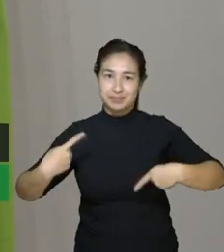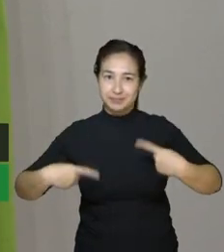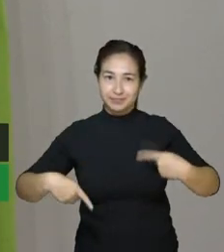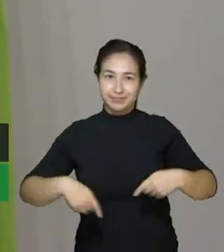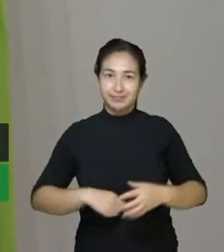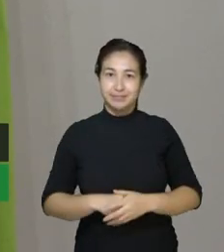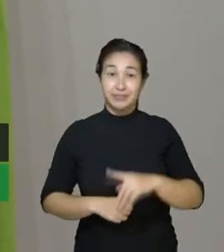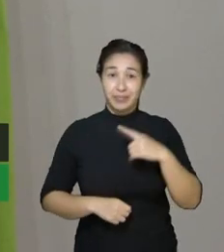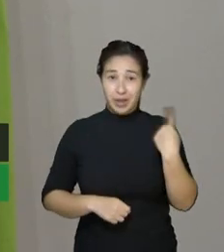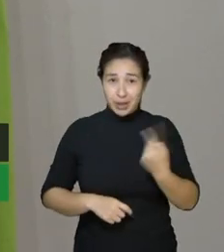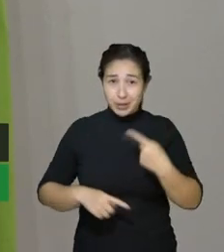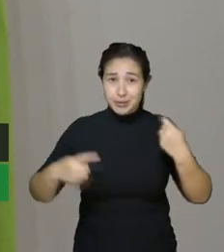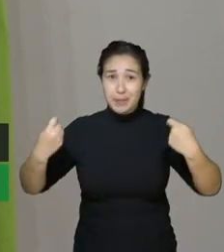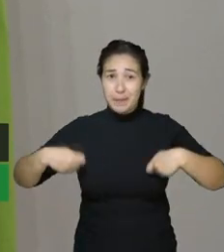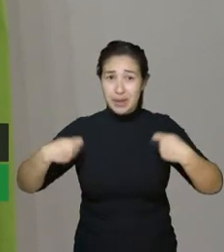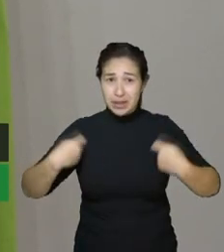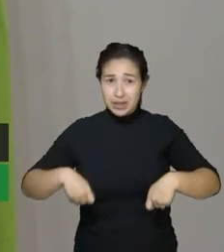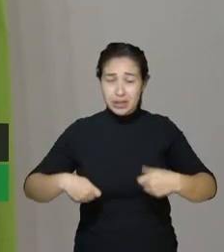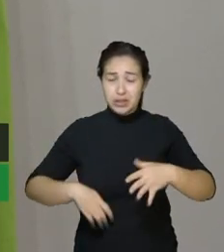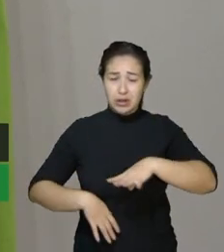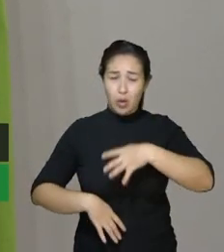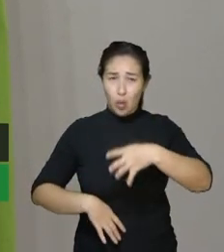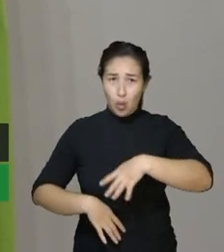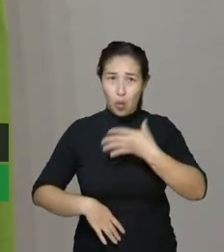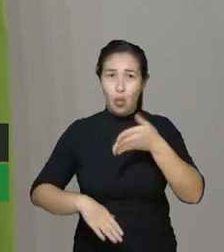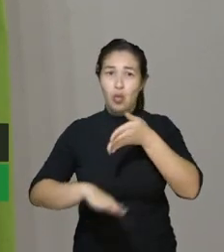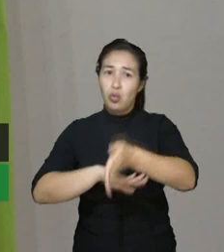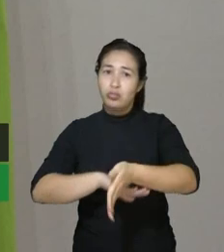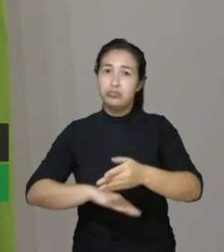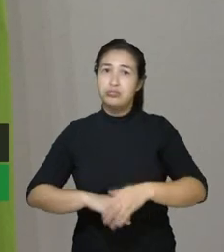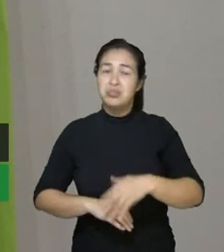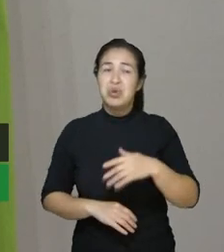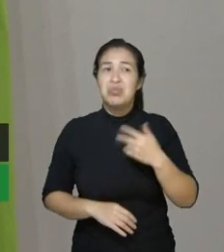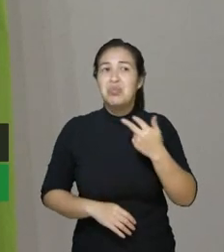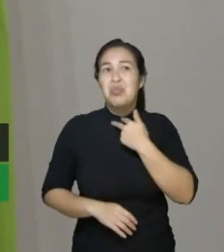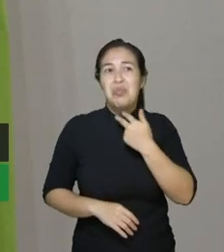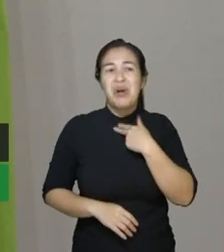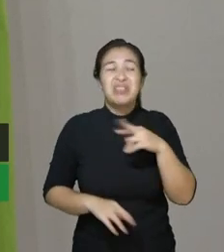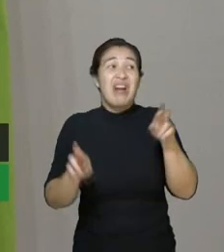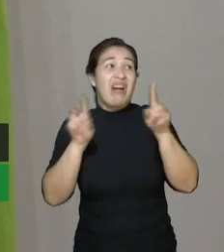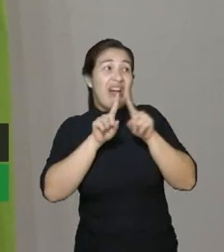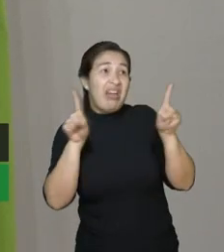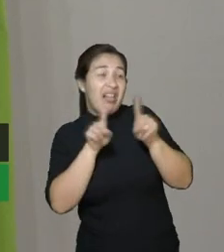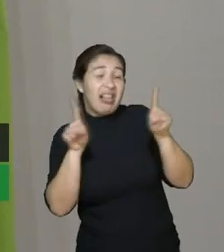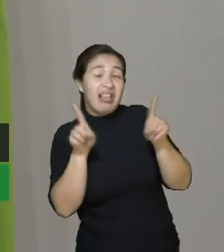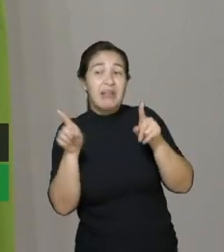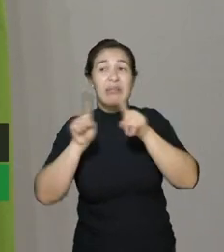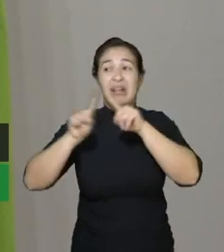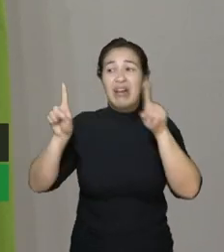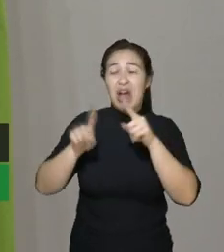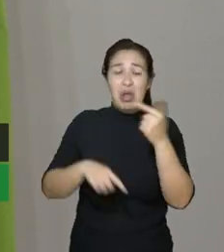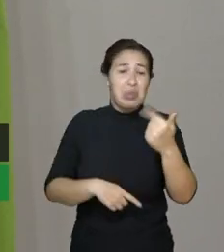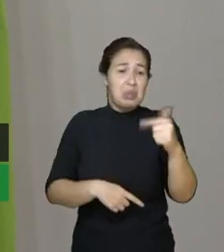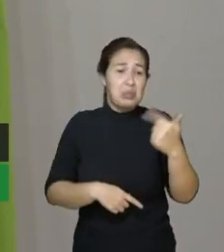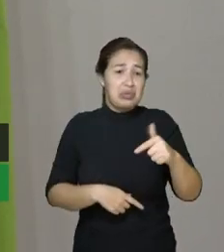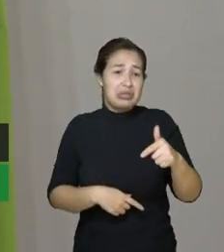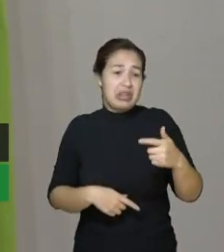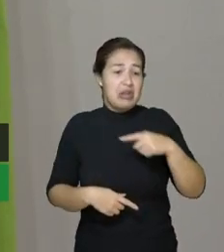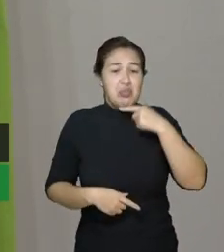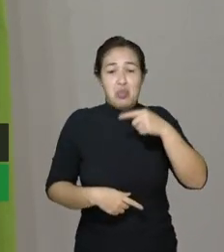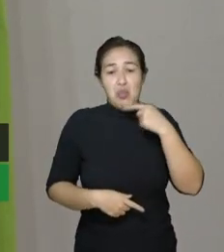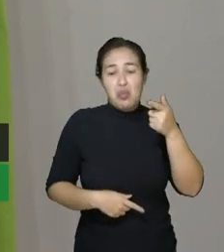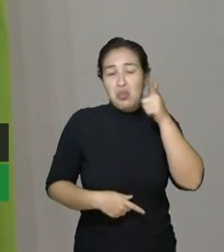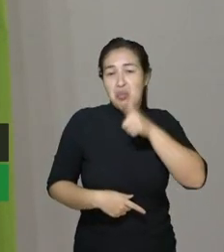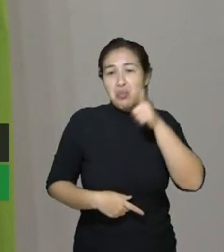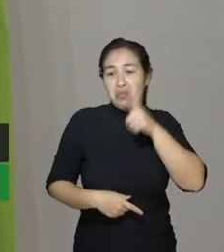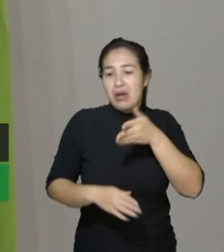fazer a nossa parte, tem que ter a coragem de participar. Não adianta ficar reclamando e dizendo que não existem espaços e, na hora de